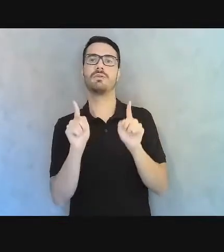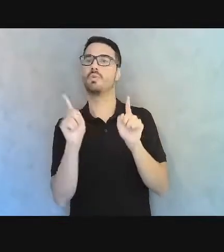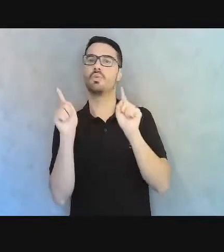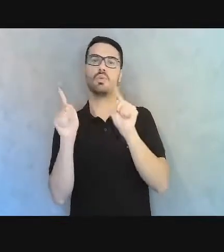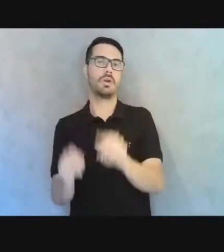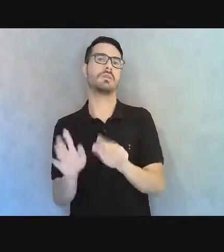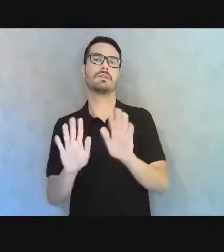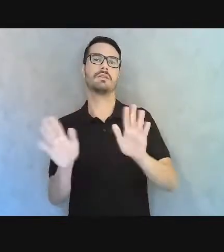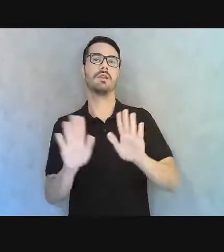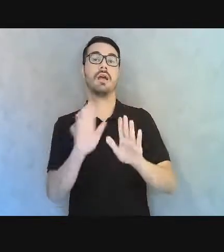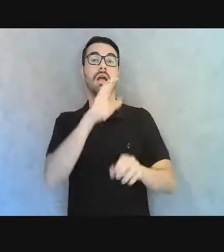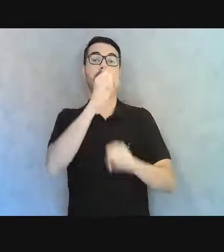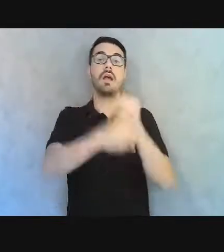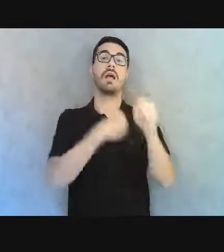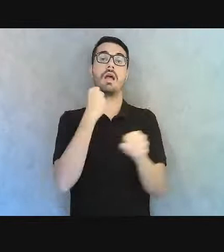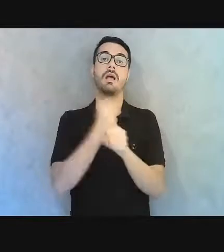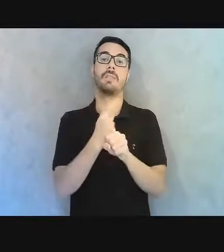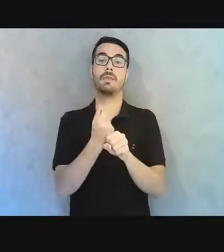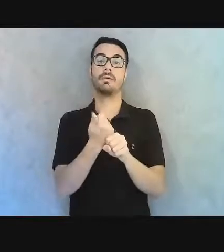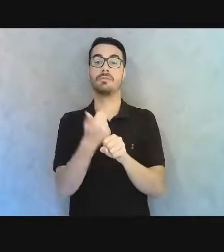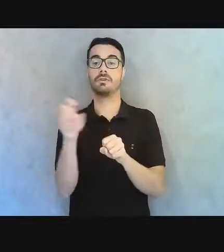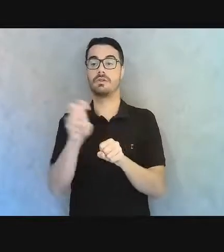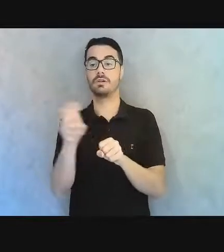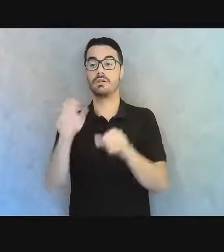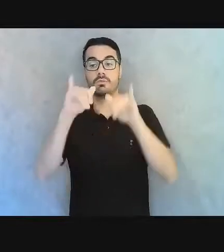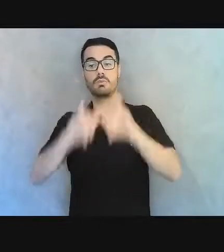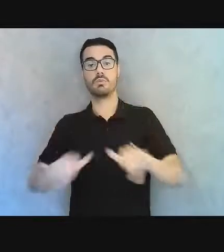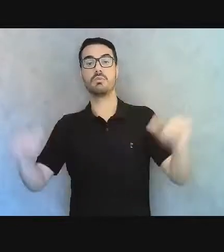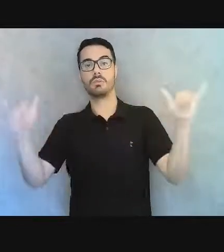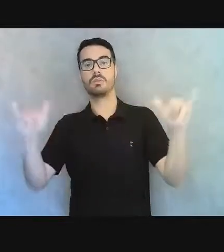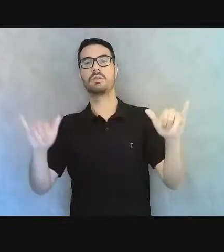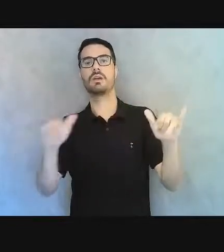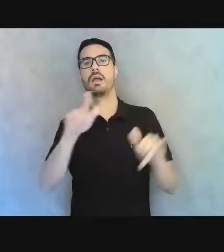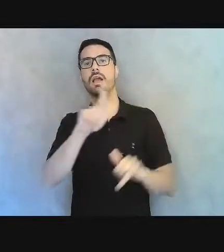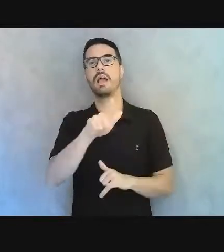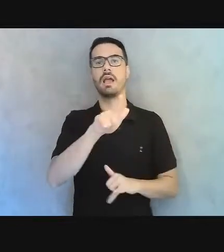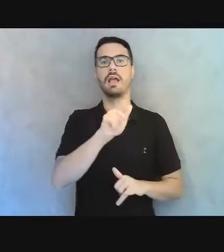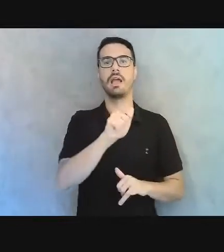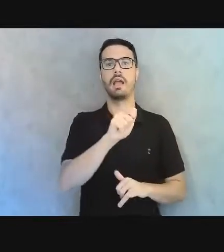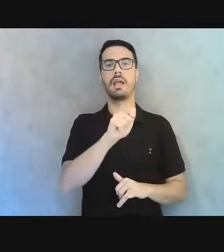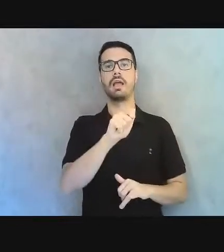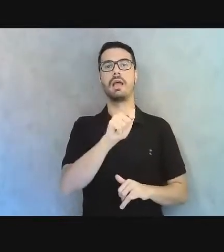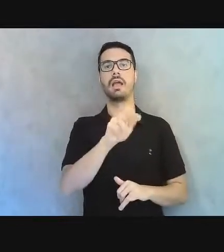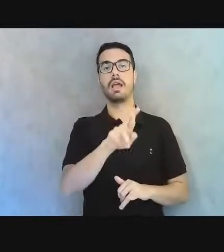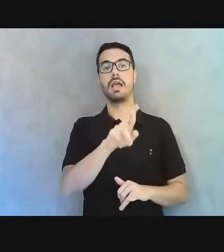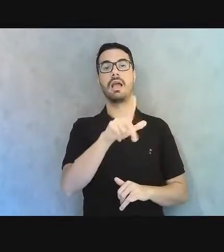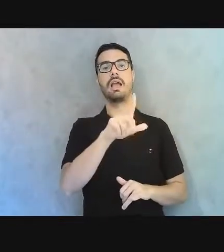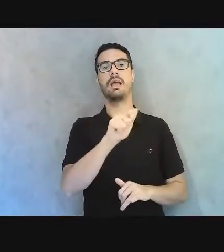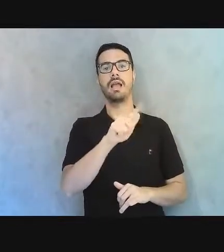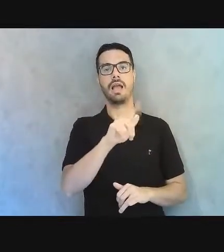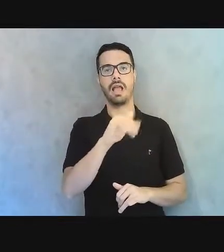em 2015, eu publiquei um estudo justamente com esse título, Os Gargalos do Licenciamento Ambiental Federal no Brasil,